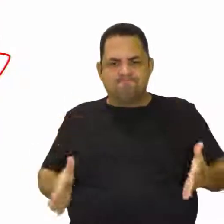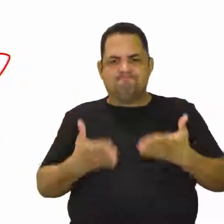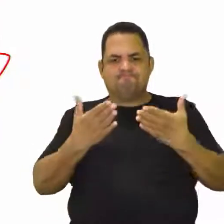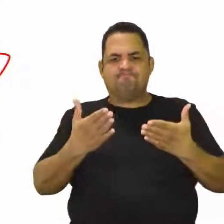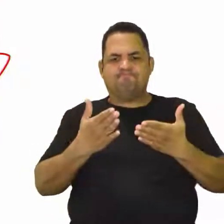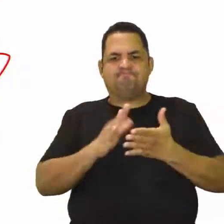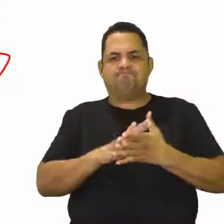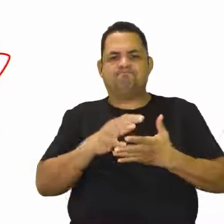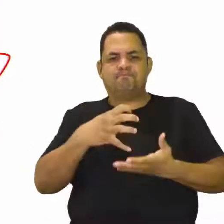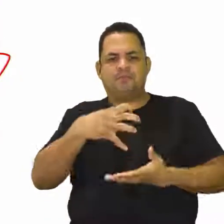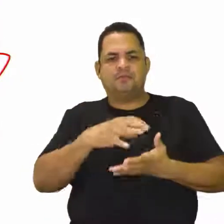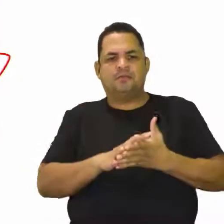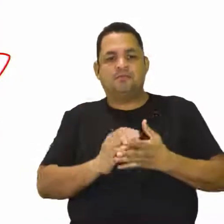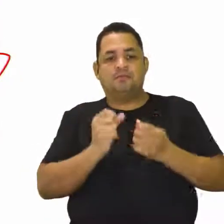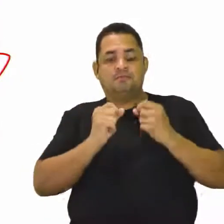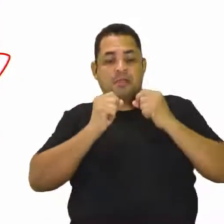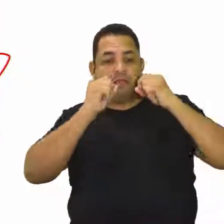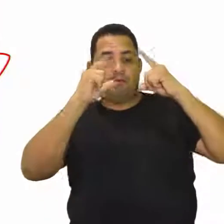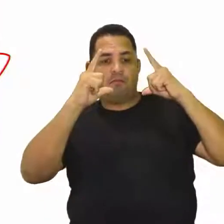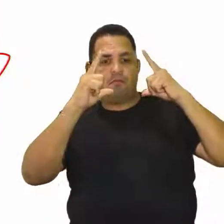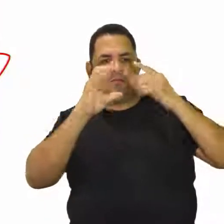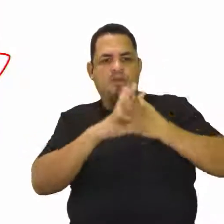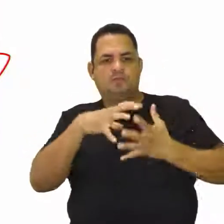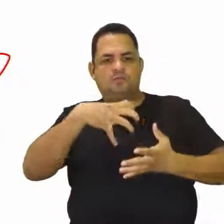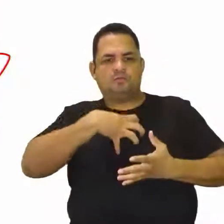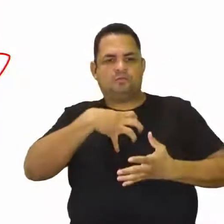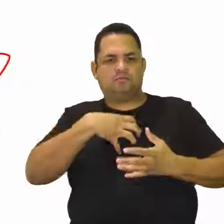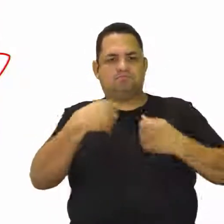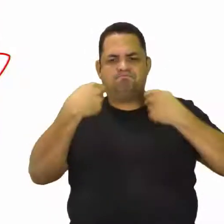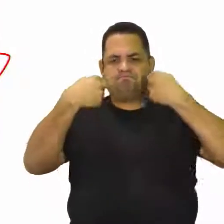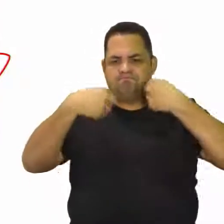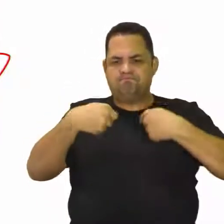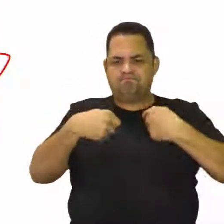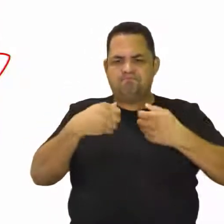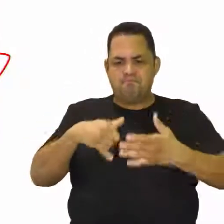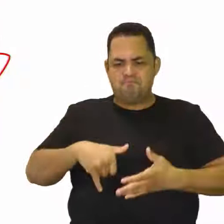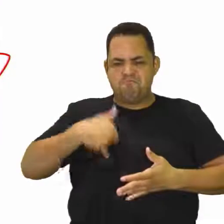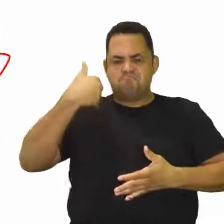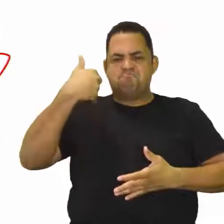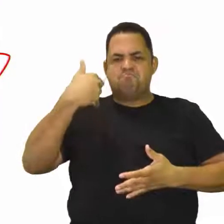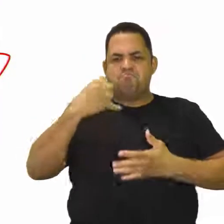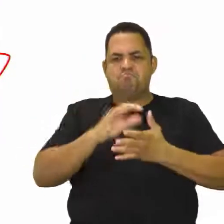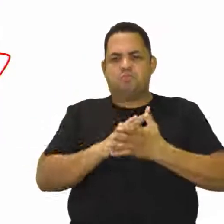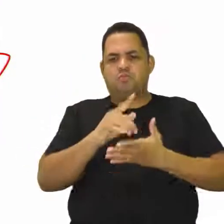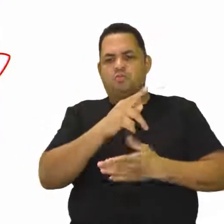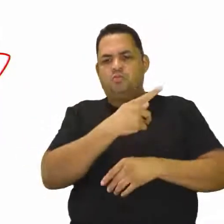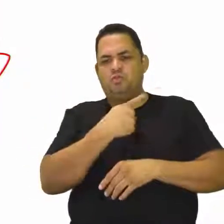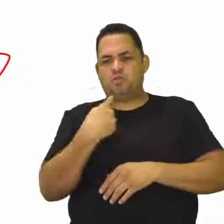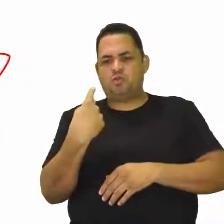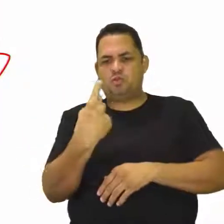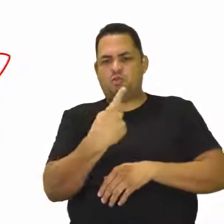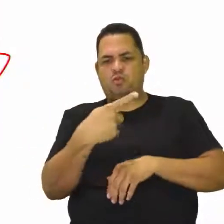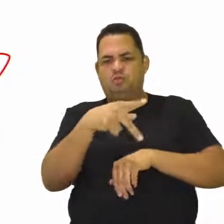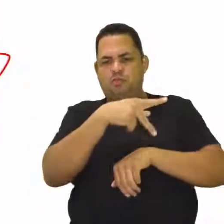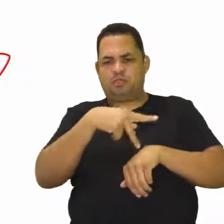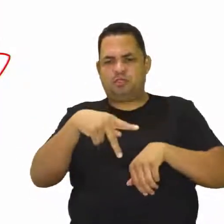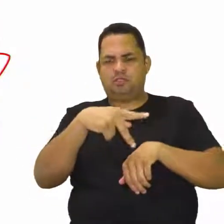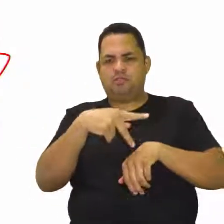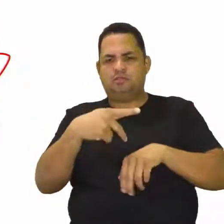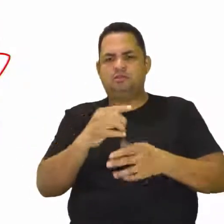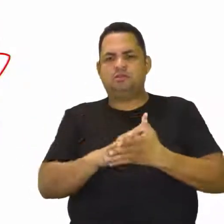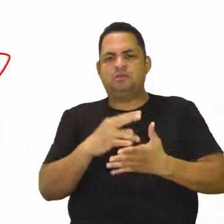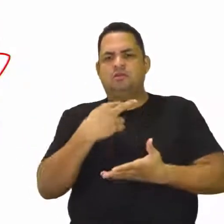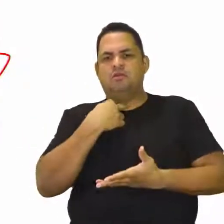vai despertar no povo que nós devemos nos orgulharmos da nossa nação. A nossa nação